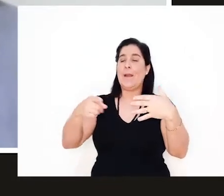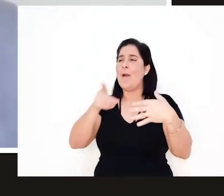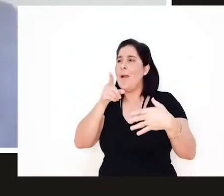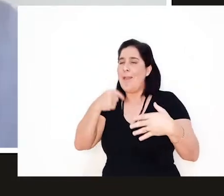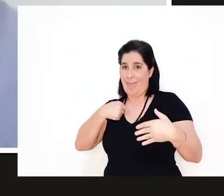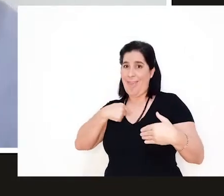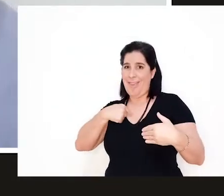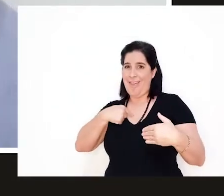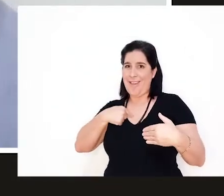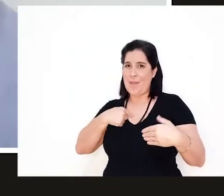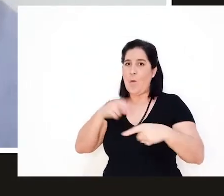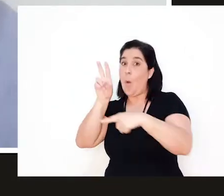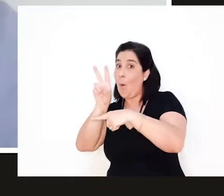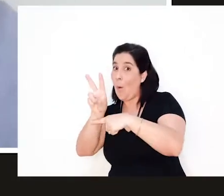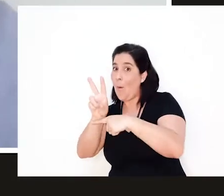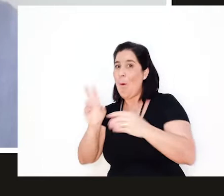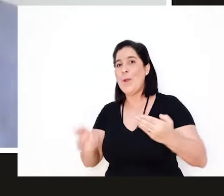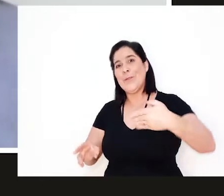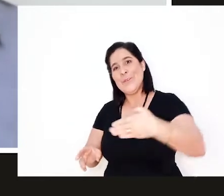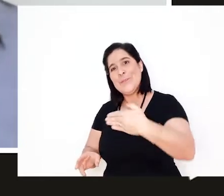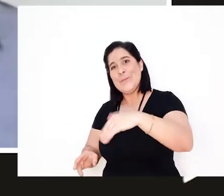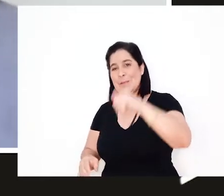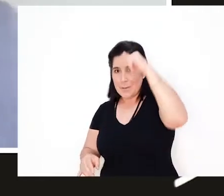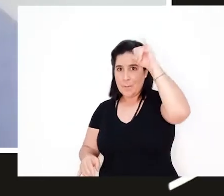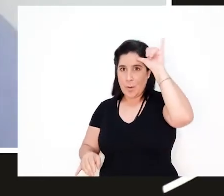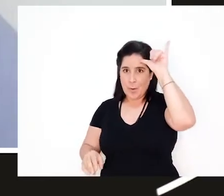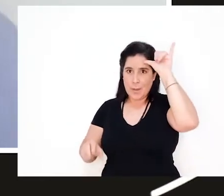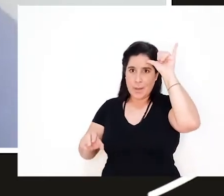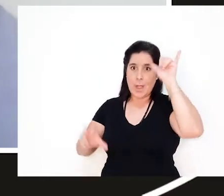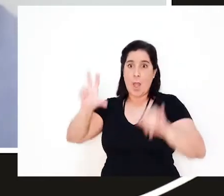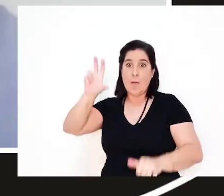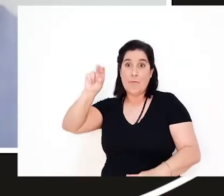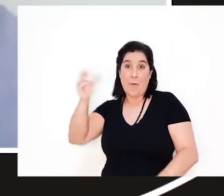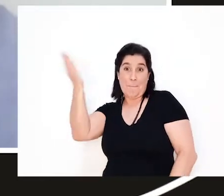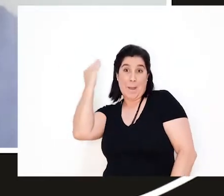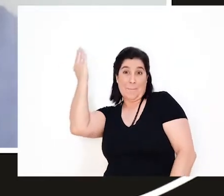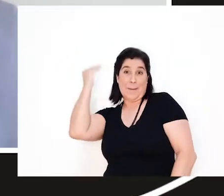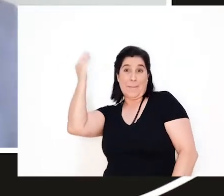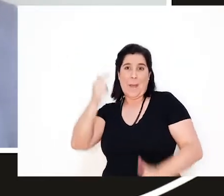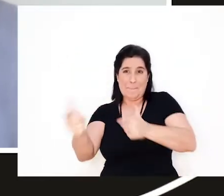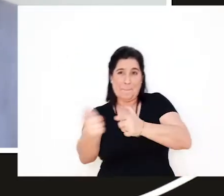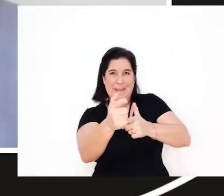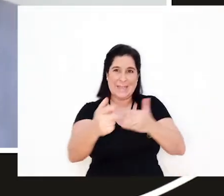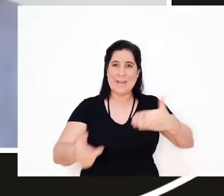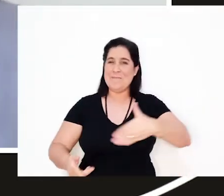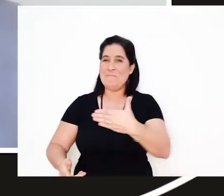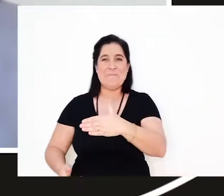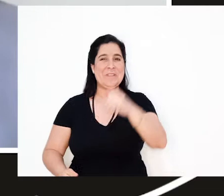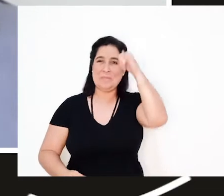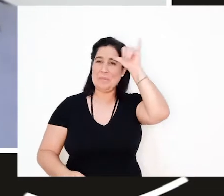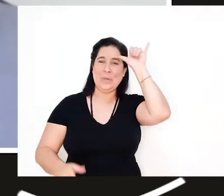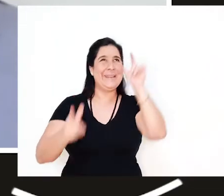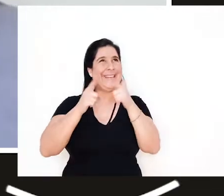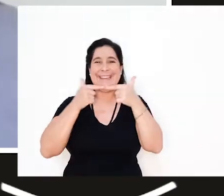reaver o que o meu pai tinha feito. Enquanto ele matava peixe-boi, Gisele estuda para preservar. E eu acho isso muito